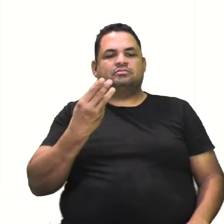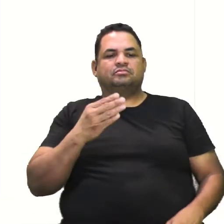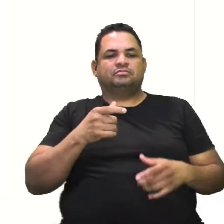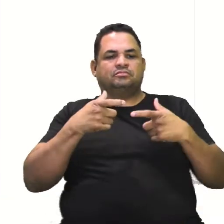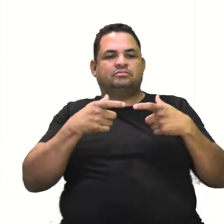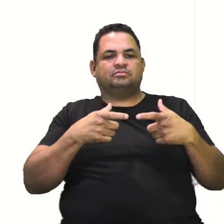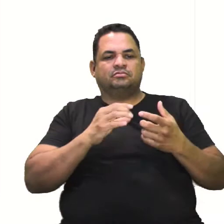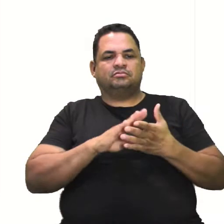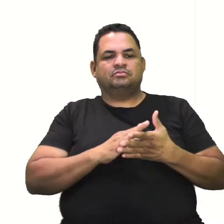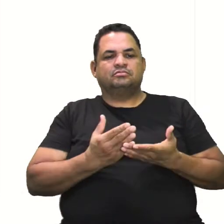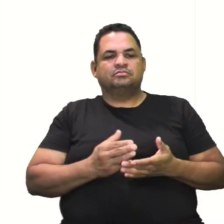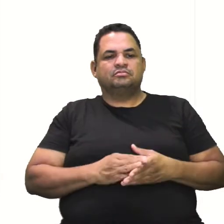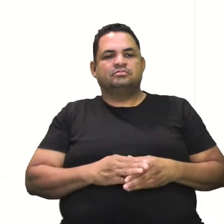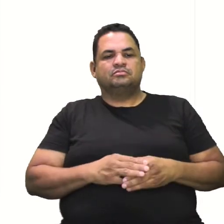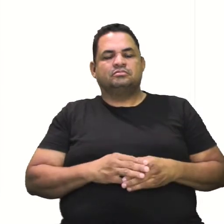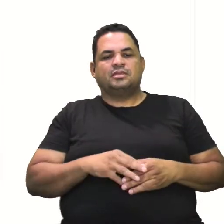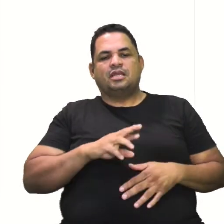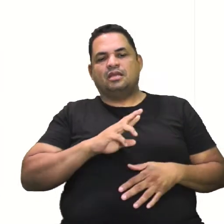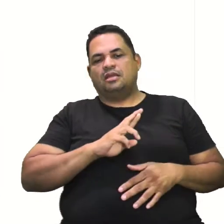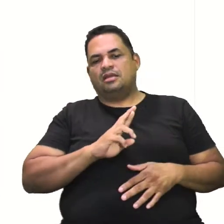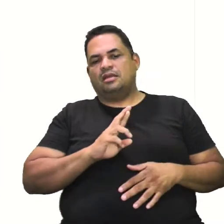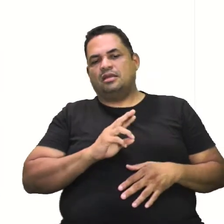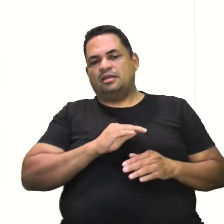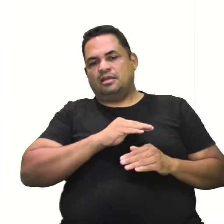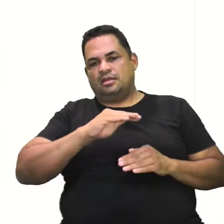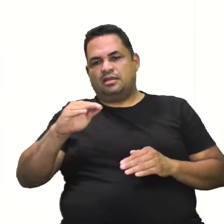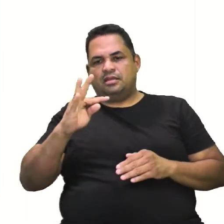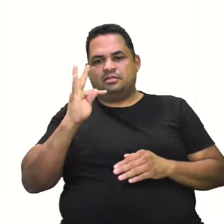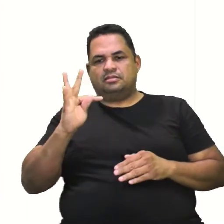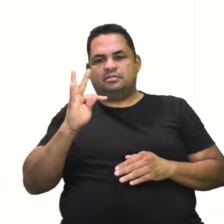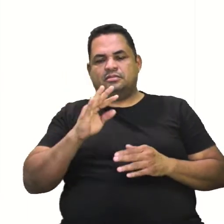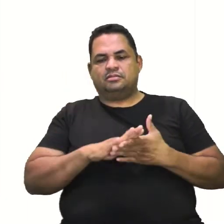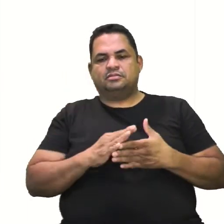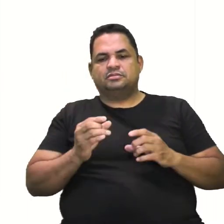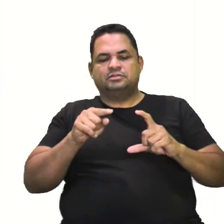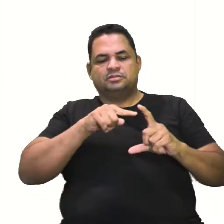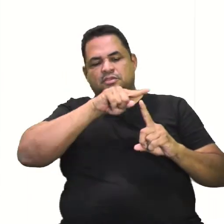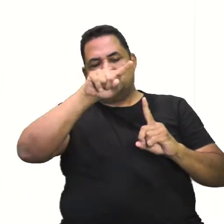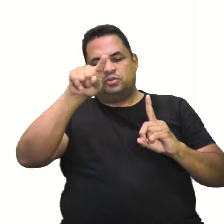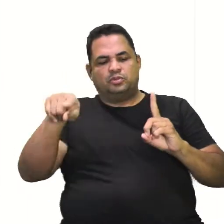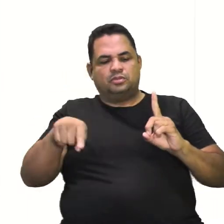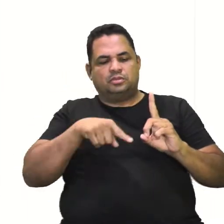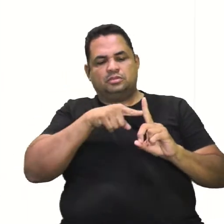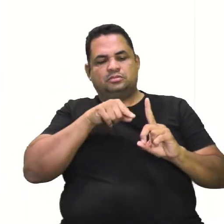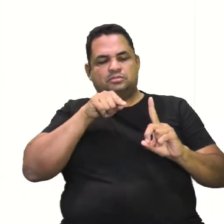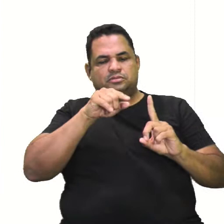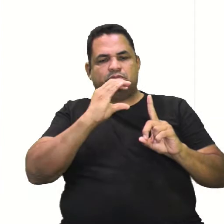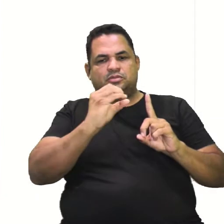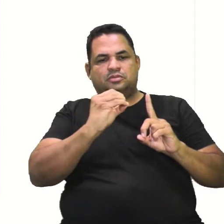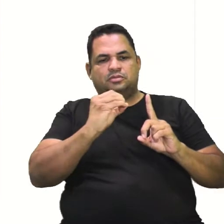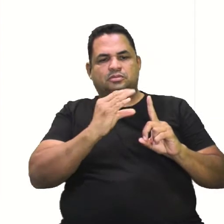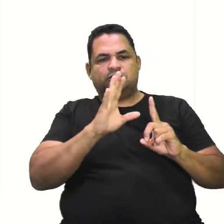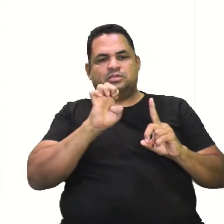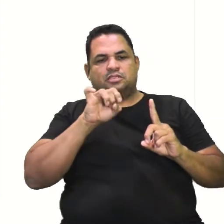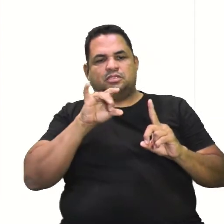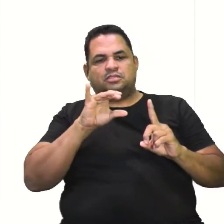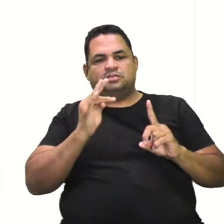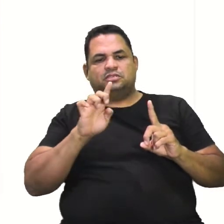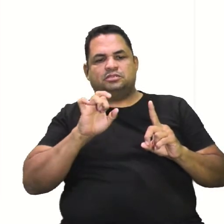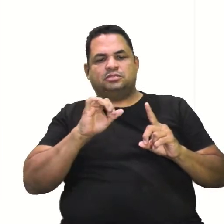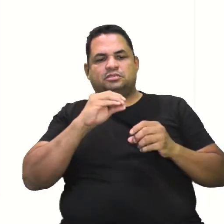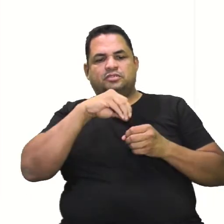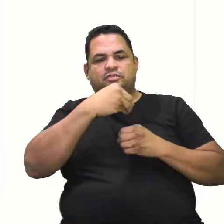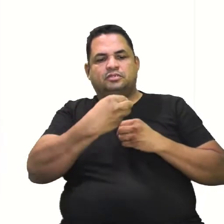A posição entre a reta T e a circunferência de centro O é secante,